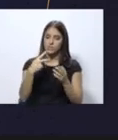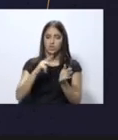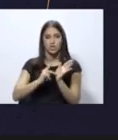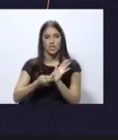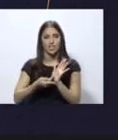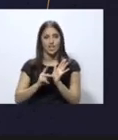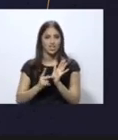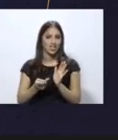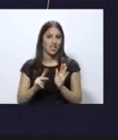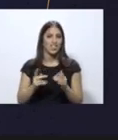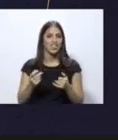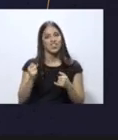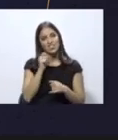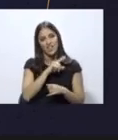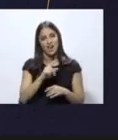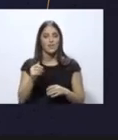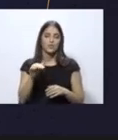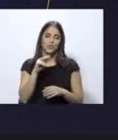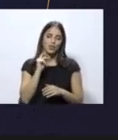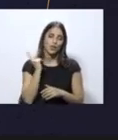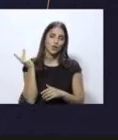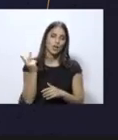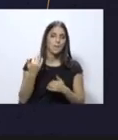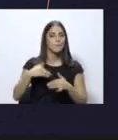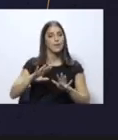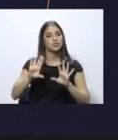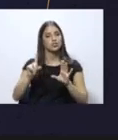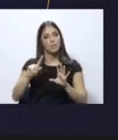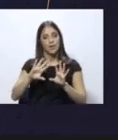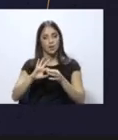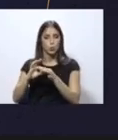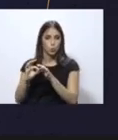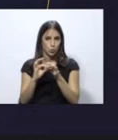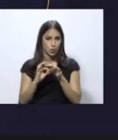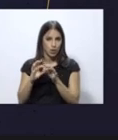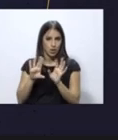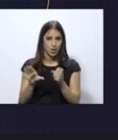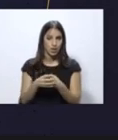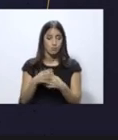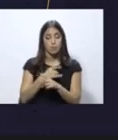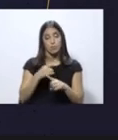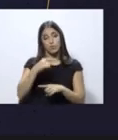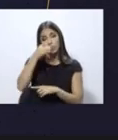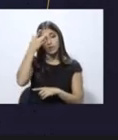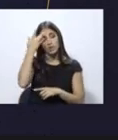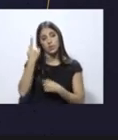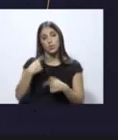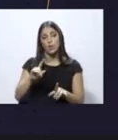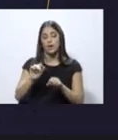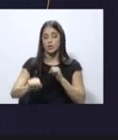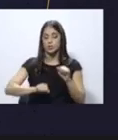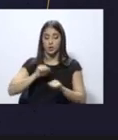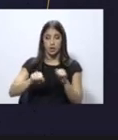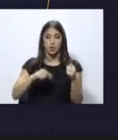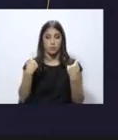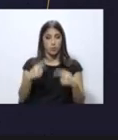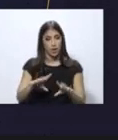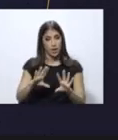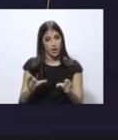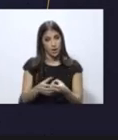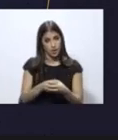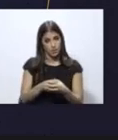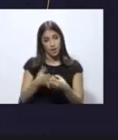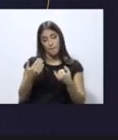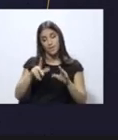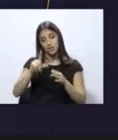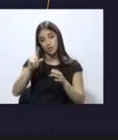às vitórias, mas é um fomentador da coesão entre os elementos da equipa. Porque não é fácil. O ciclismo é um desporto de equipa,